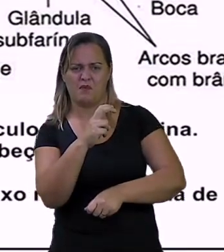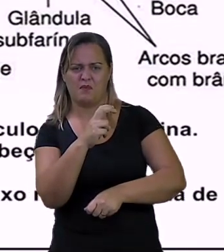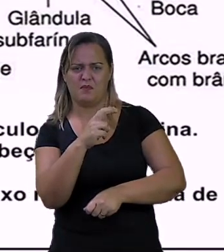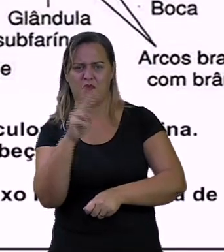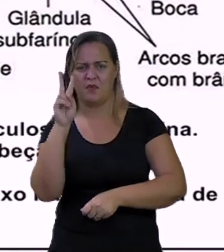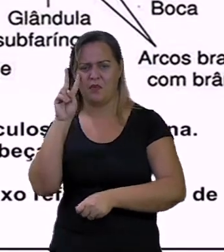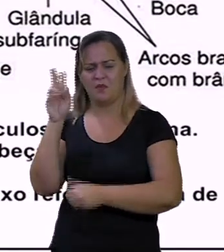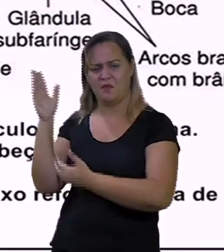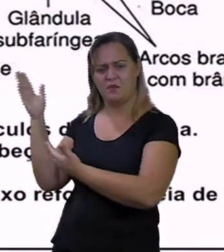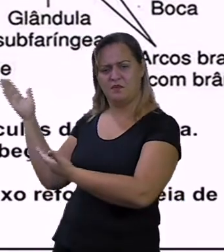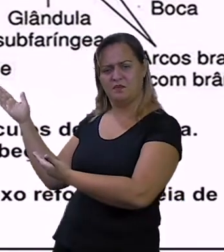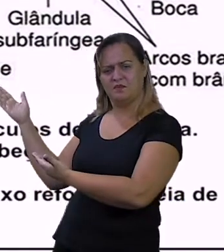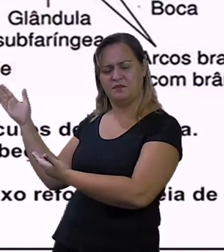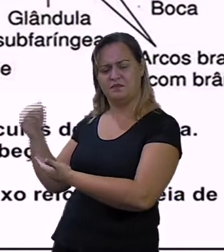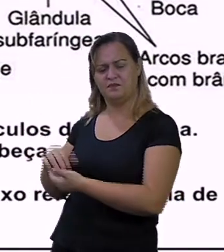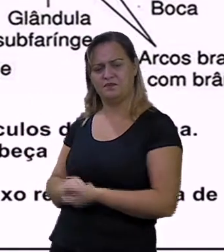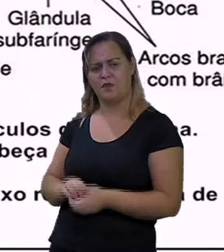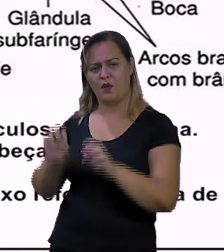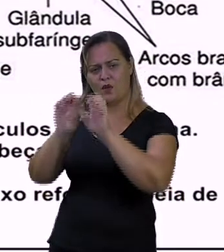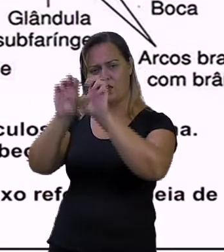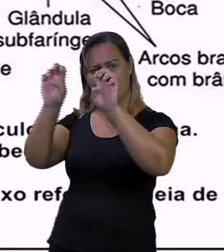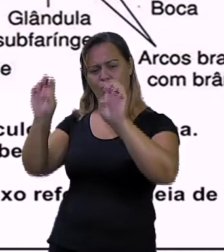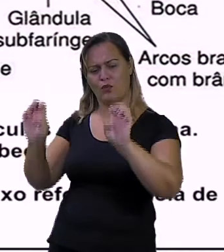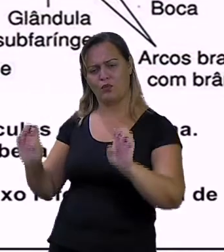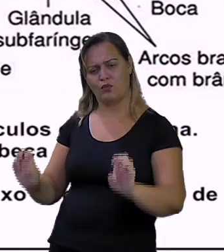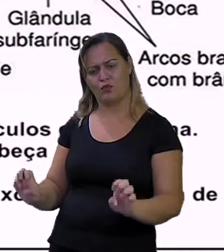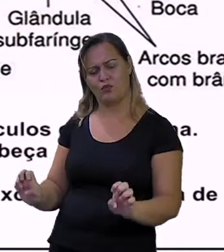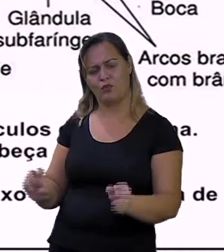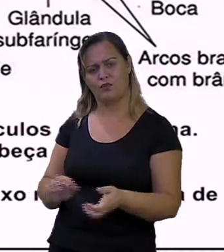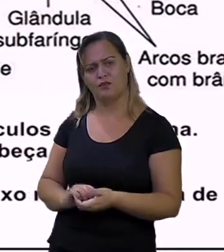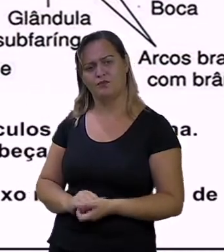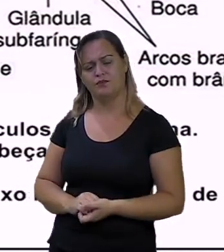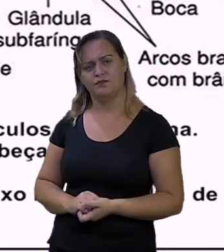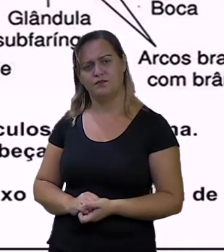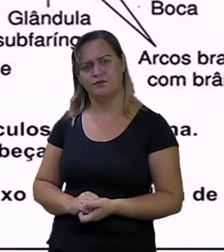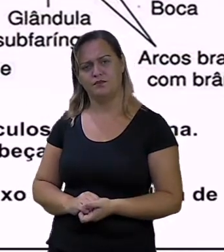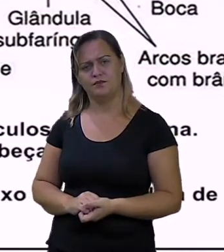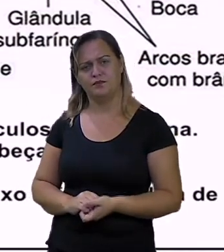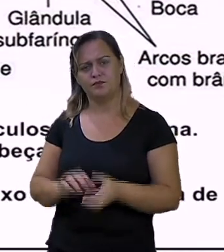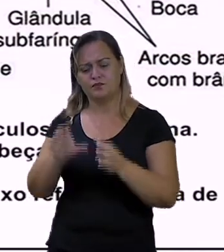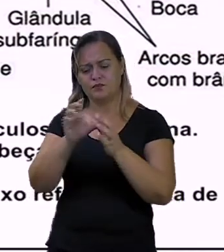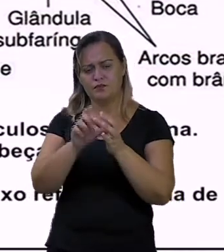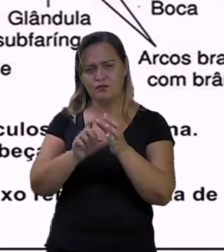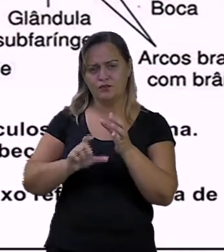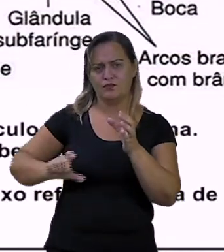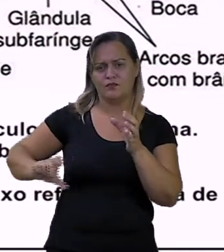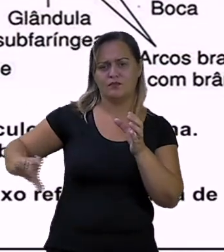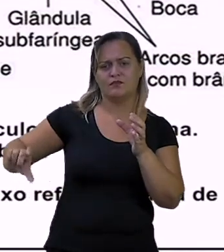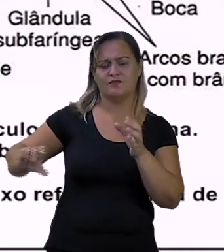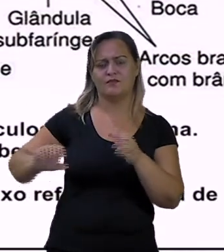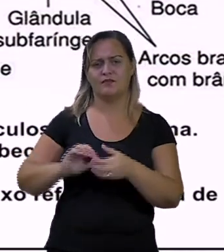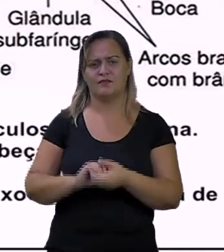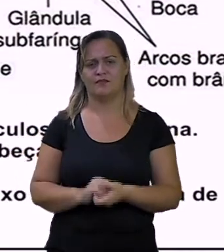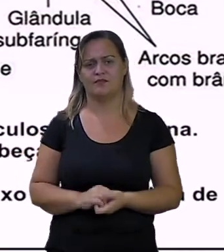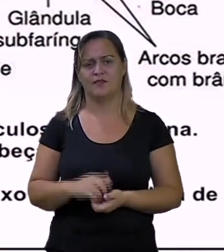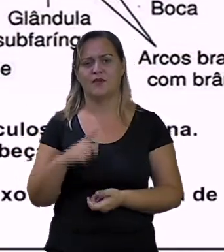dele. Percebem? Só lá na cauda que nós vamos ter essa